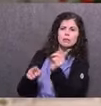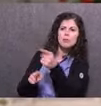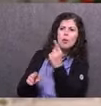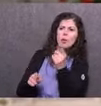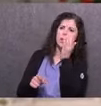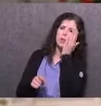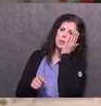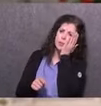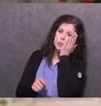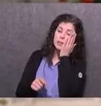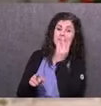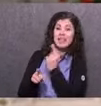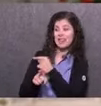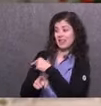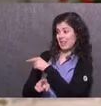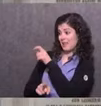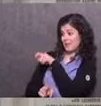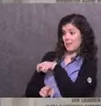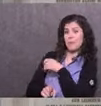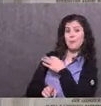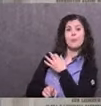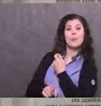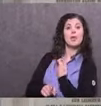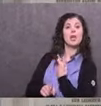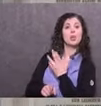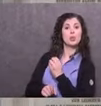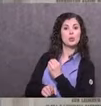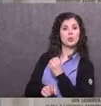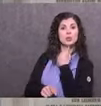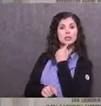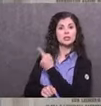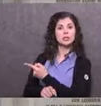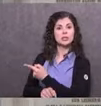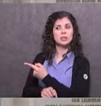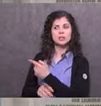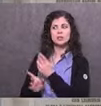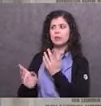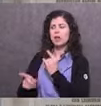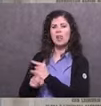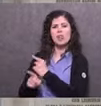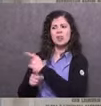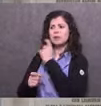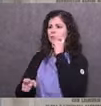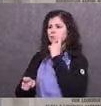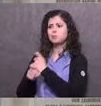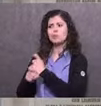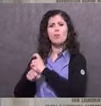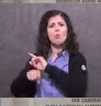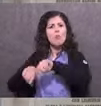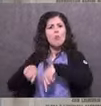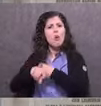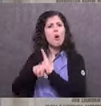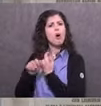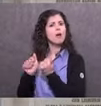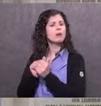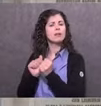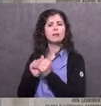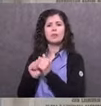a Pedro: nem sequer pudeste vigiar uma hora comigo.